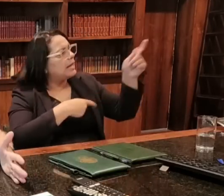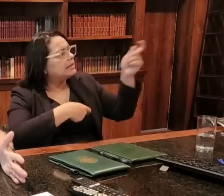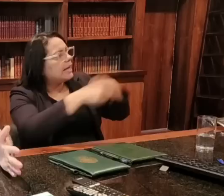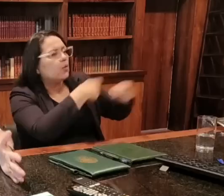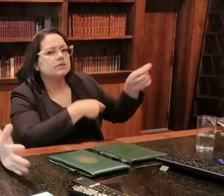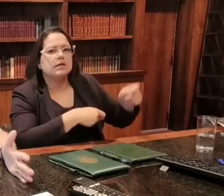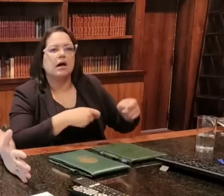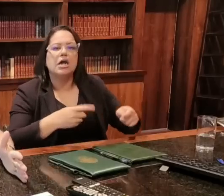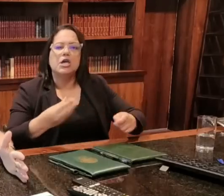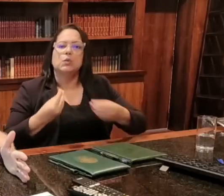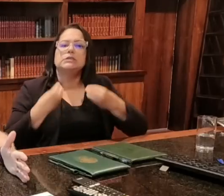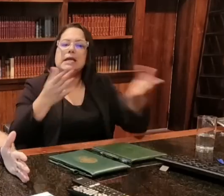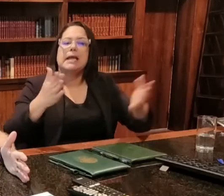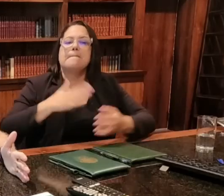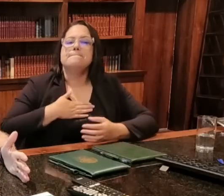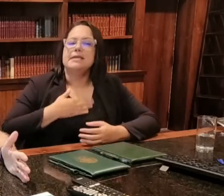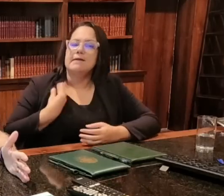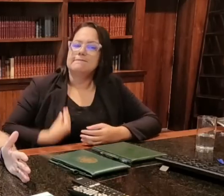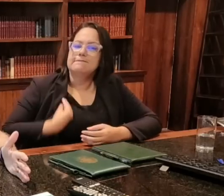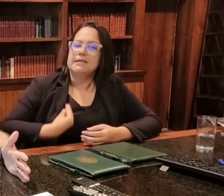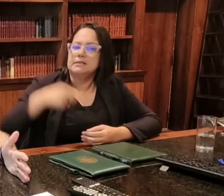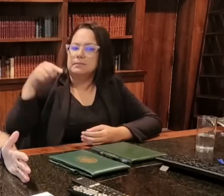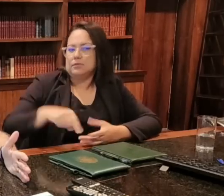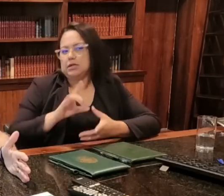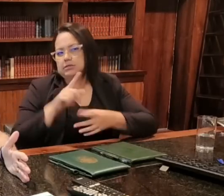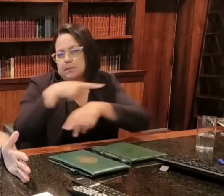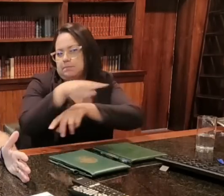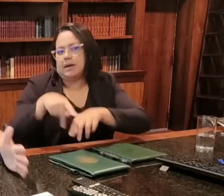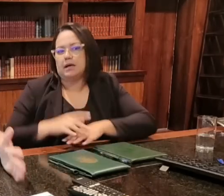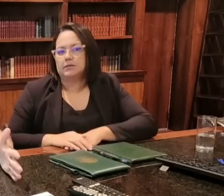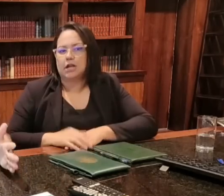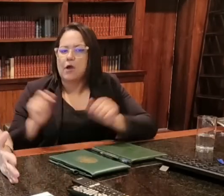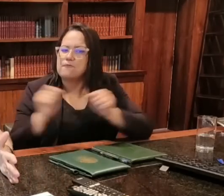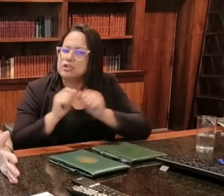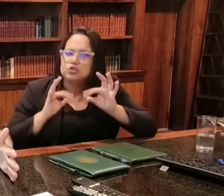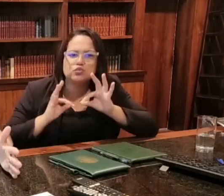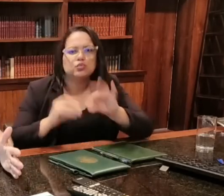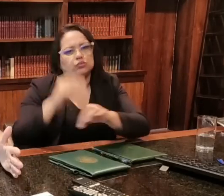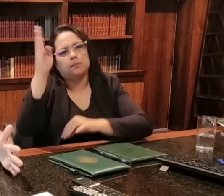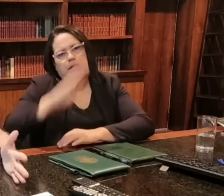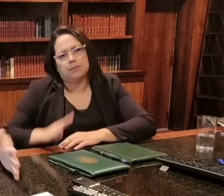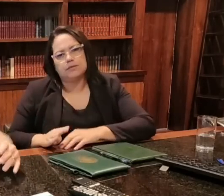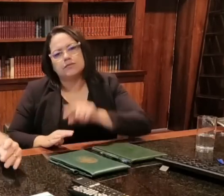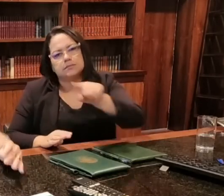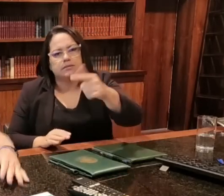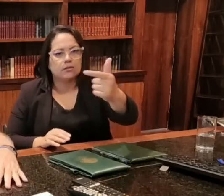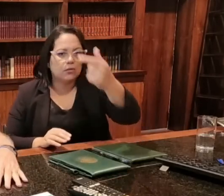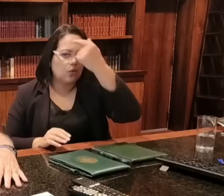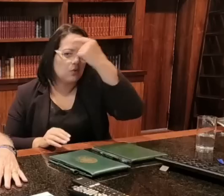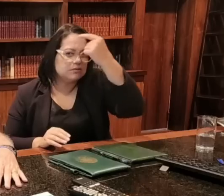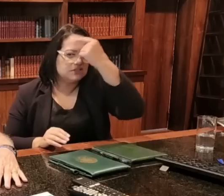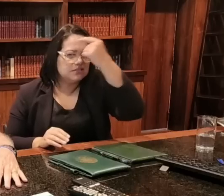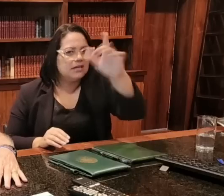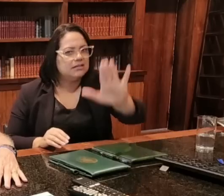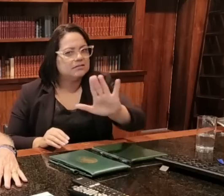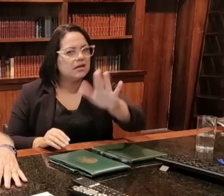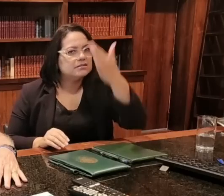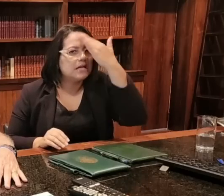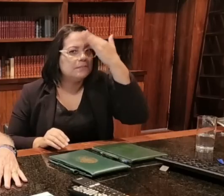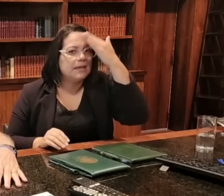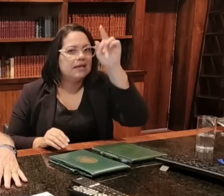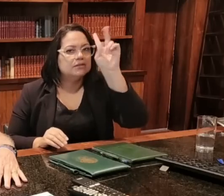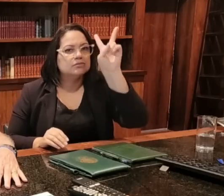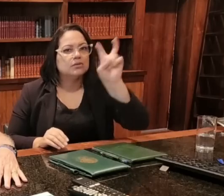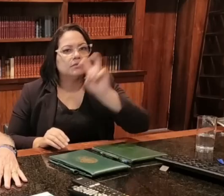não vai acabar no primeiro de Janeiro para Estas pessoas que estão descontentes inconformadas com resultado das eleições